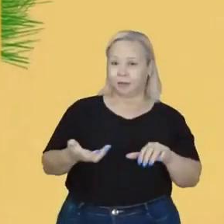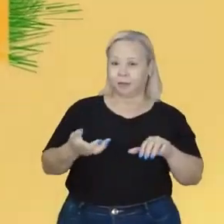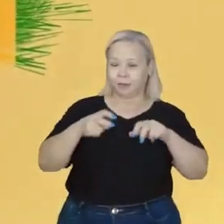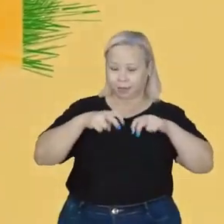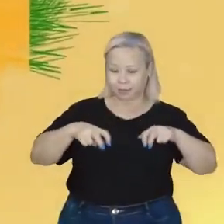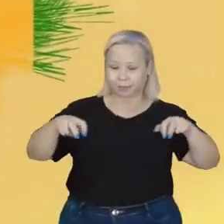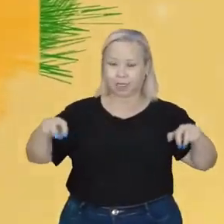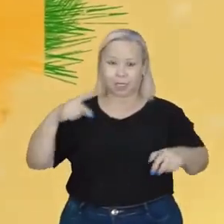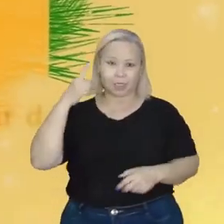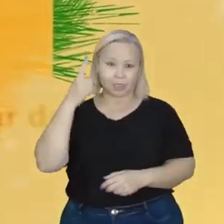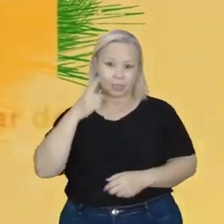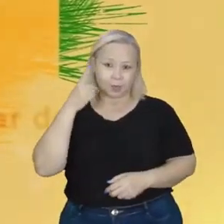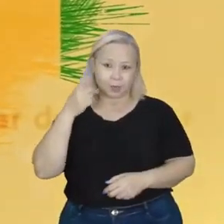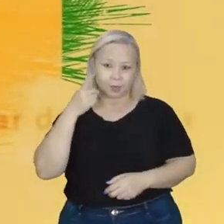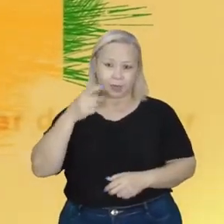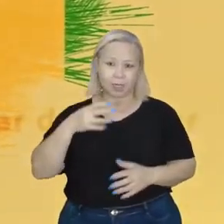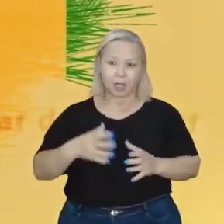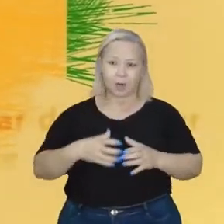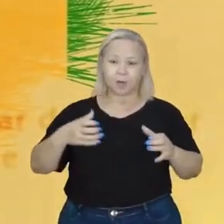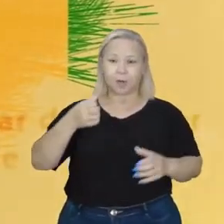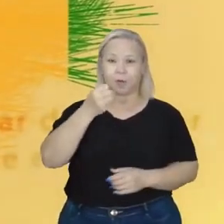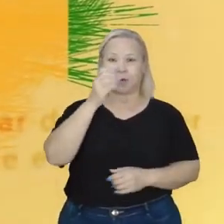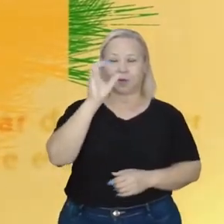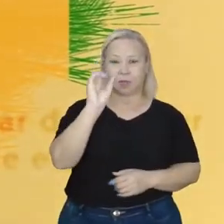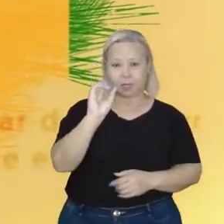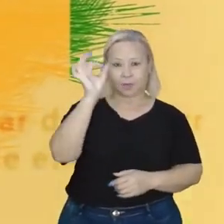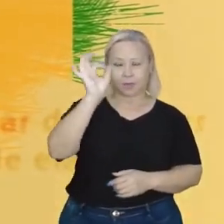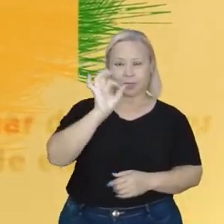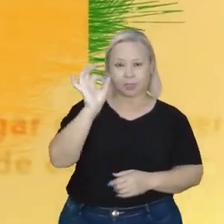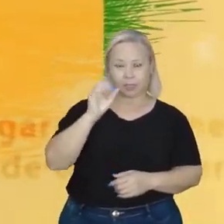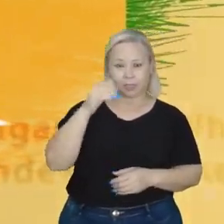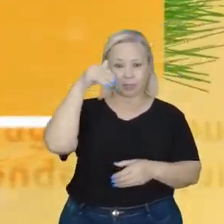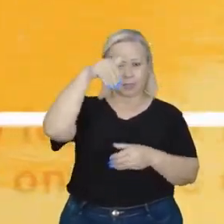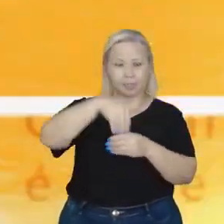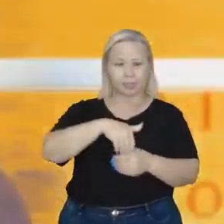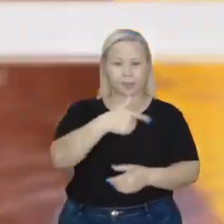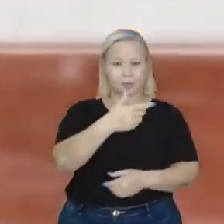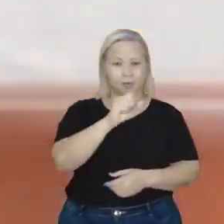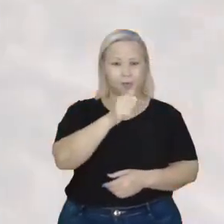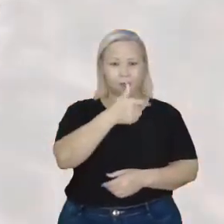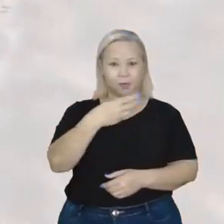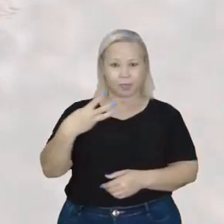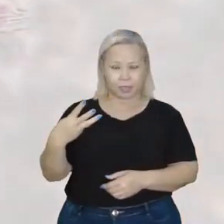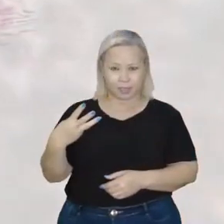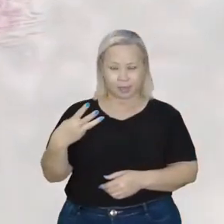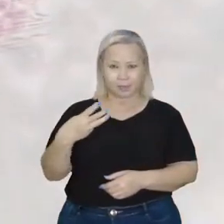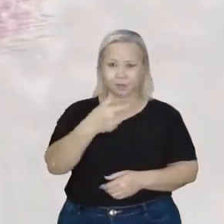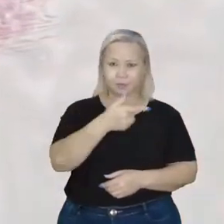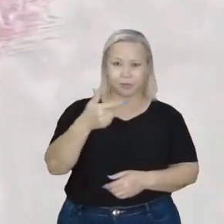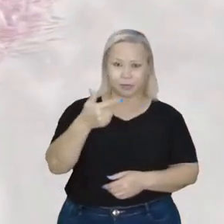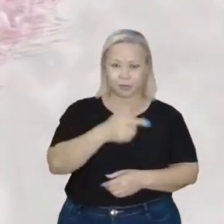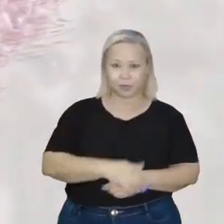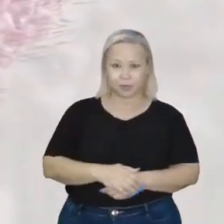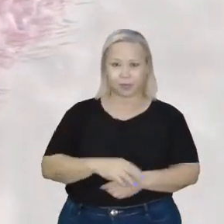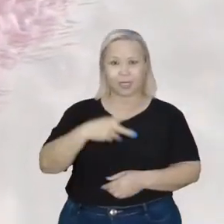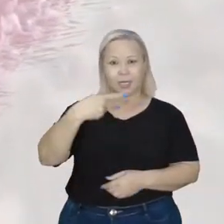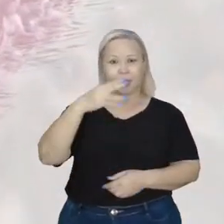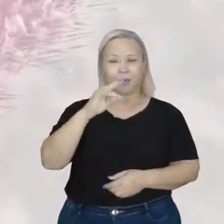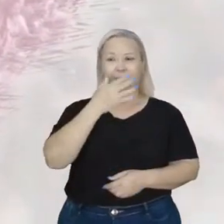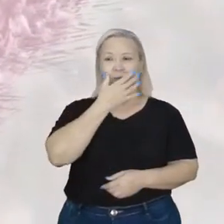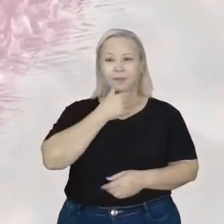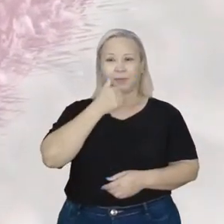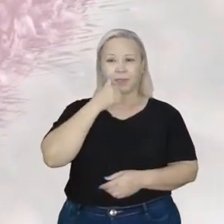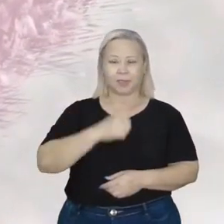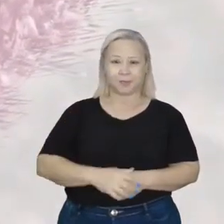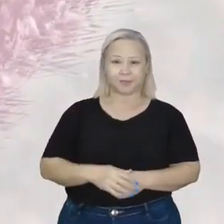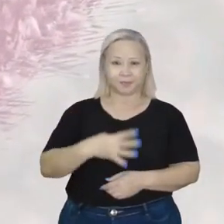bancada de deputadas aumentou em 80% na eleição de 2022. É o Partido dos Trabalhadores e das Trabalhadoras,